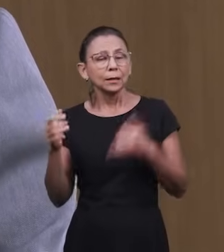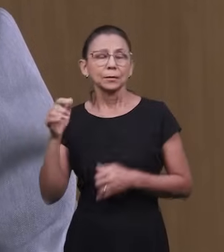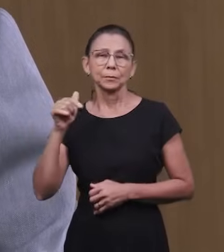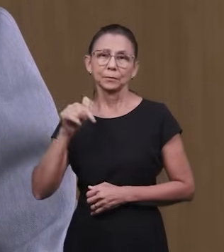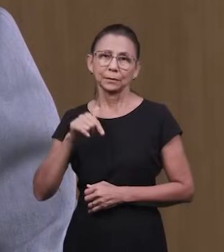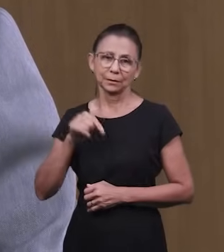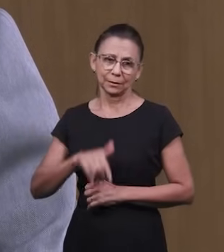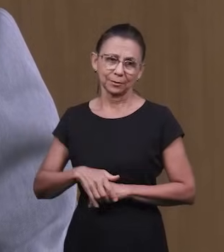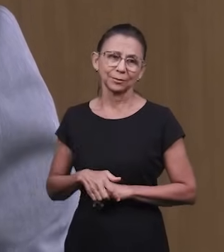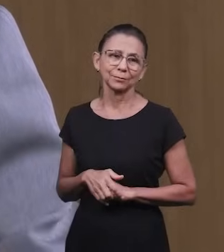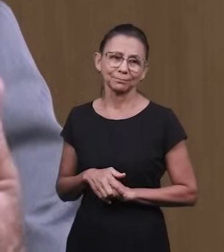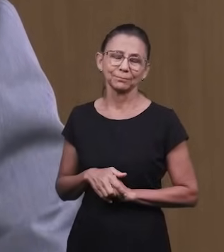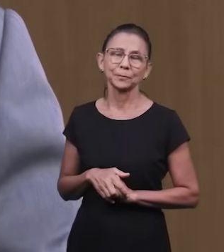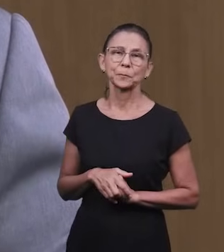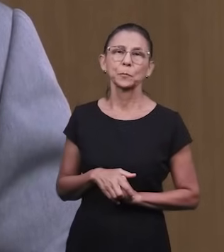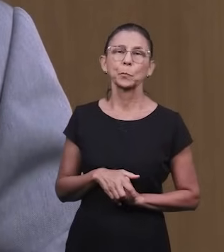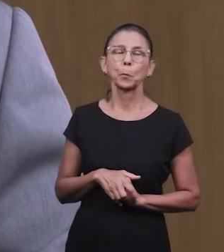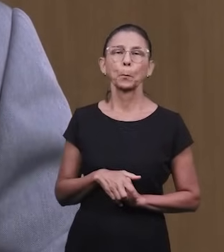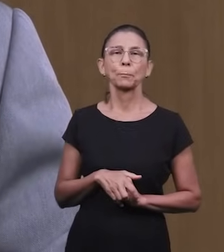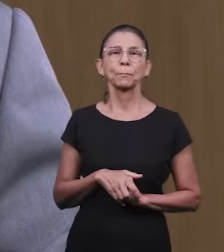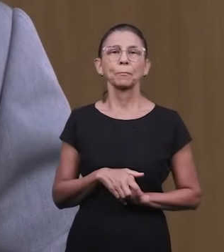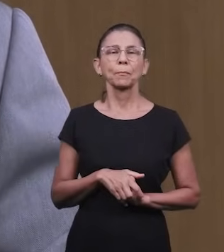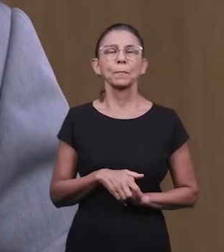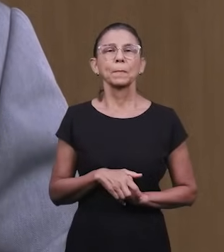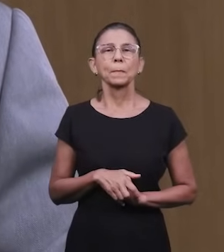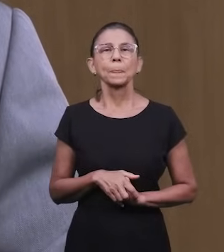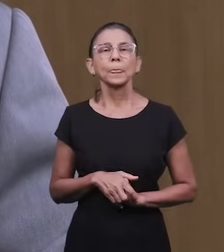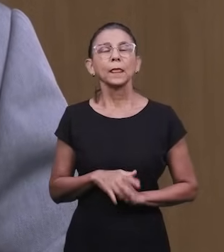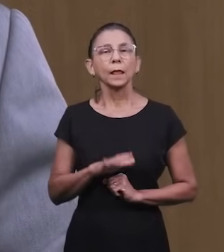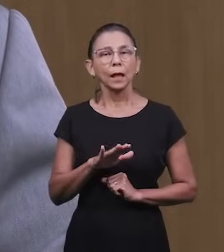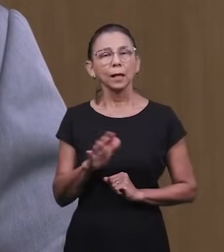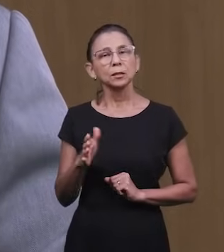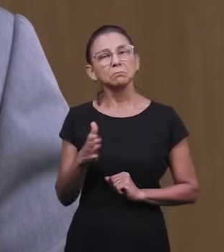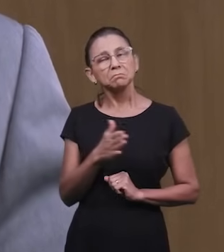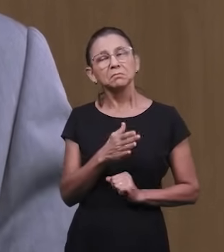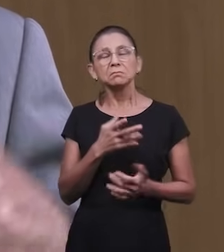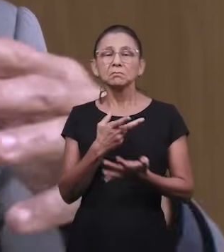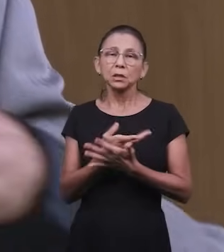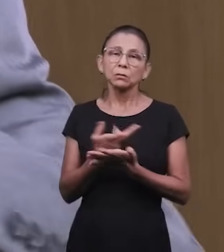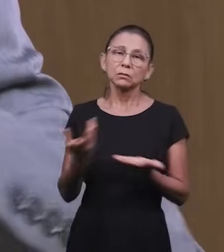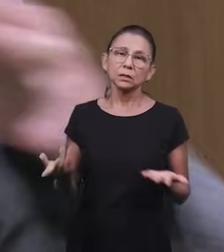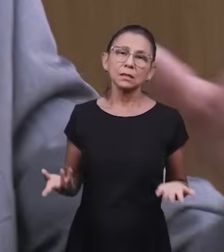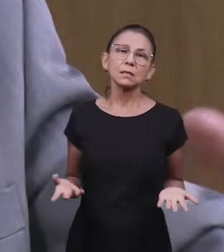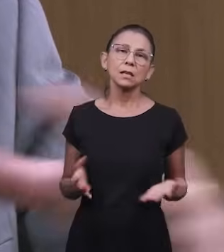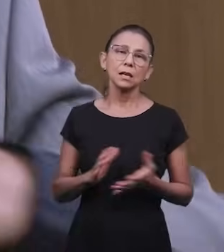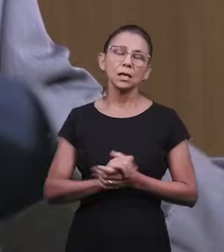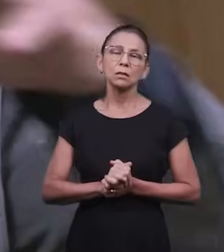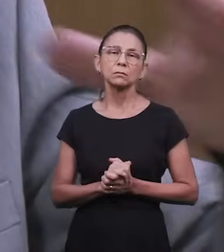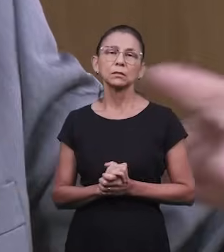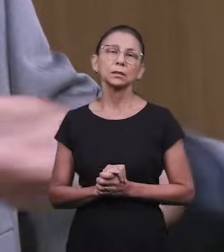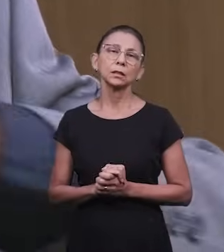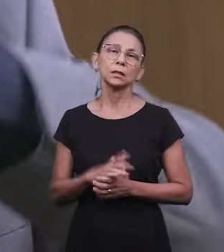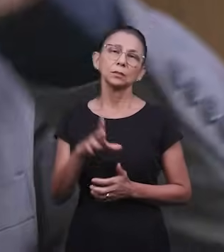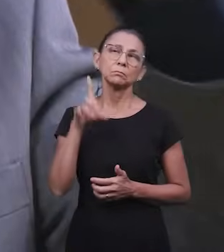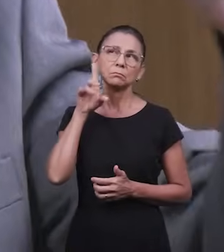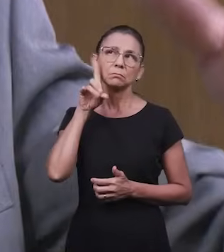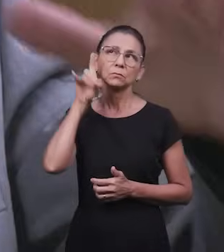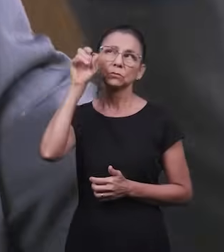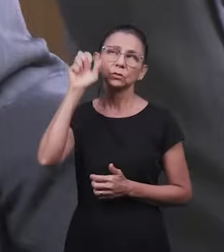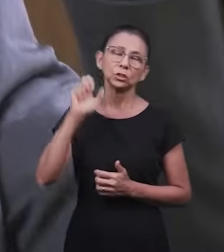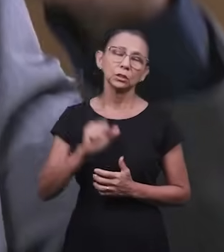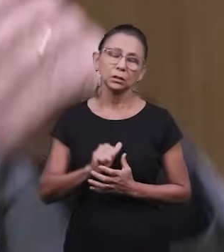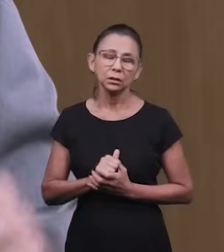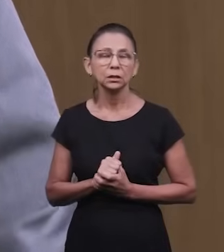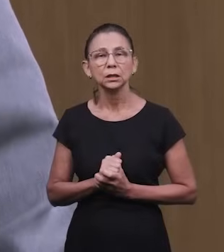nisso teve, logo a seguir, teve uma evangelização dessa que nós fazemos, assim, em volta da igreja.